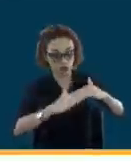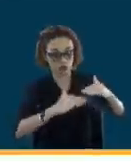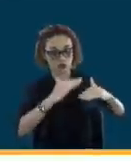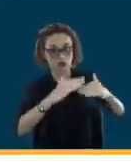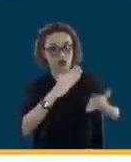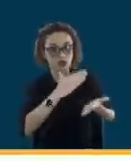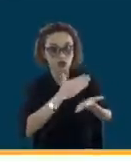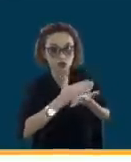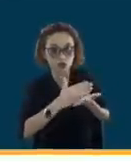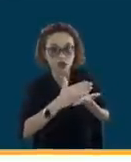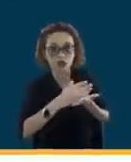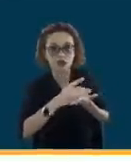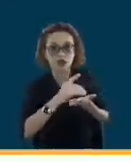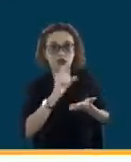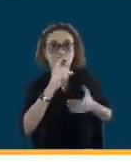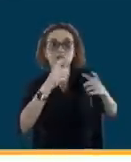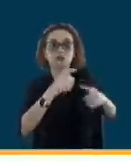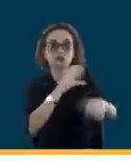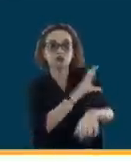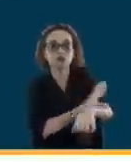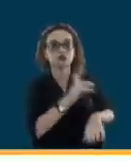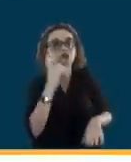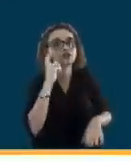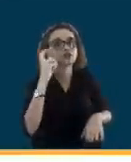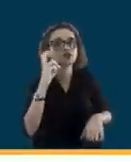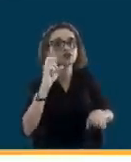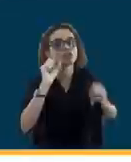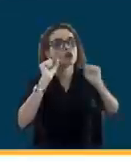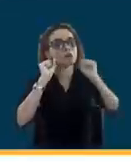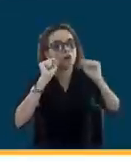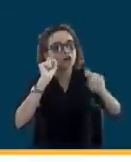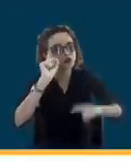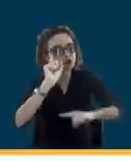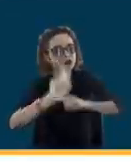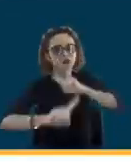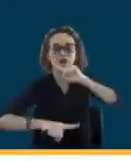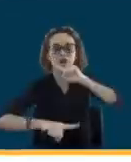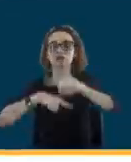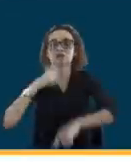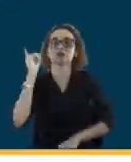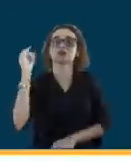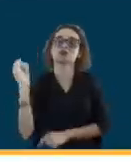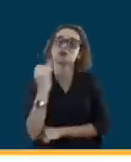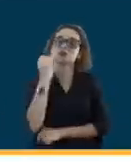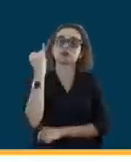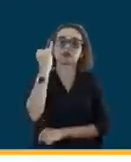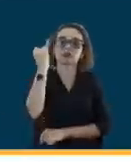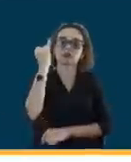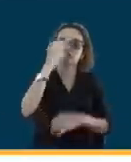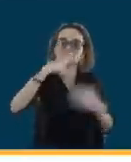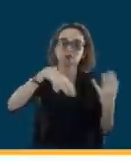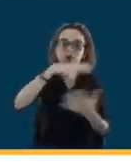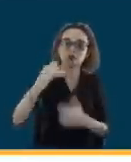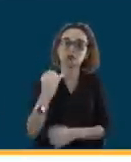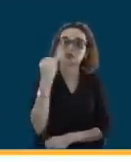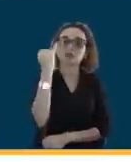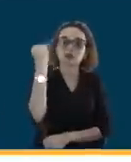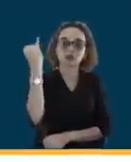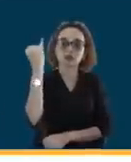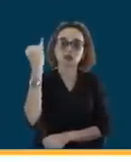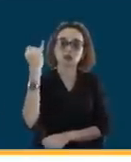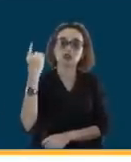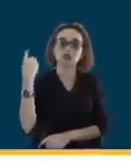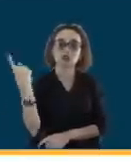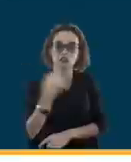pela cultura, a gente pode promover uma revolução muito importante. E uma revolução da qual todas e todos nós vamos